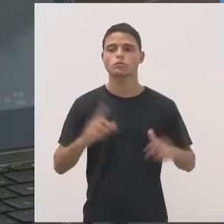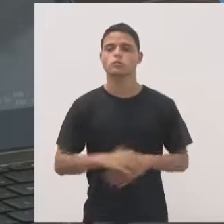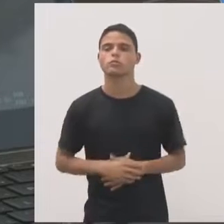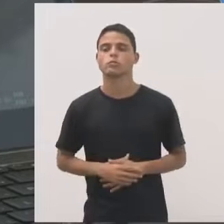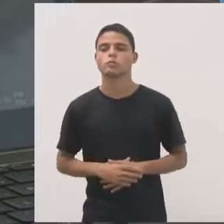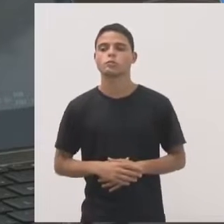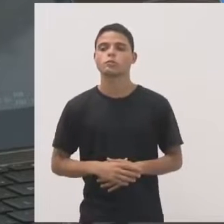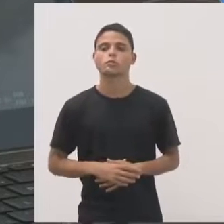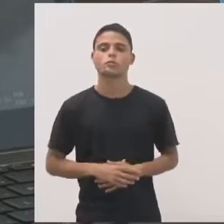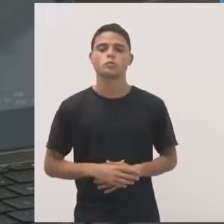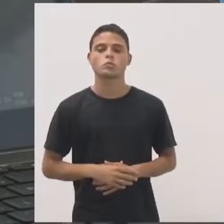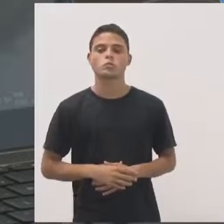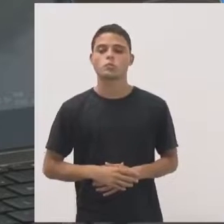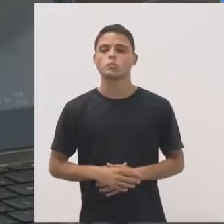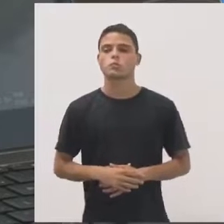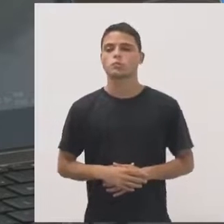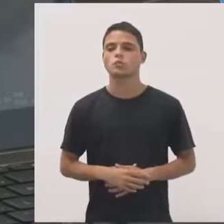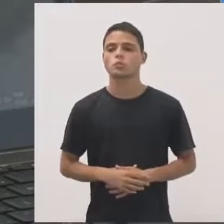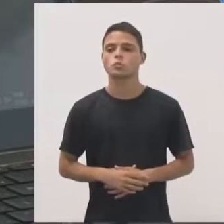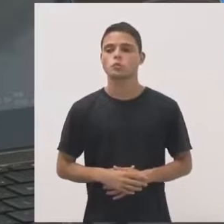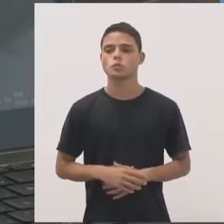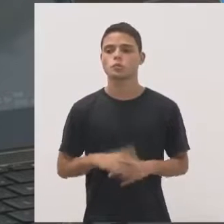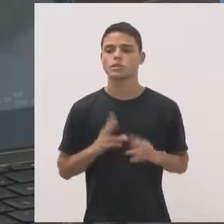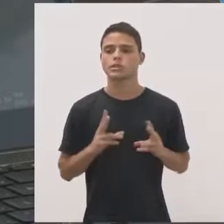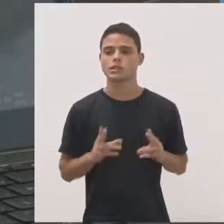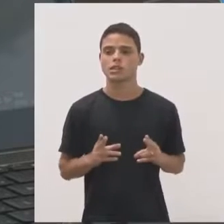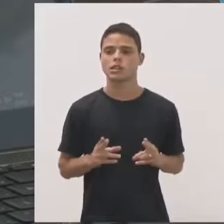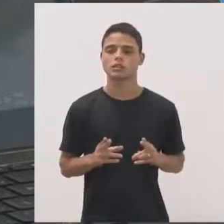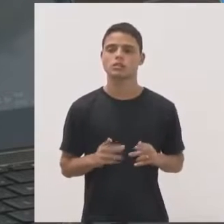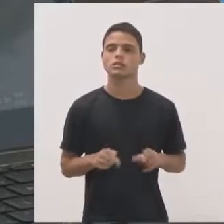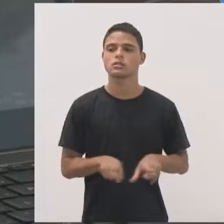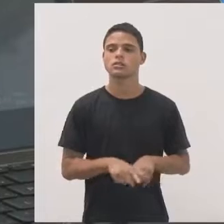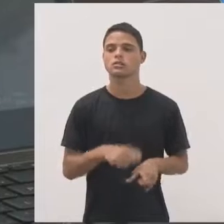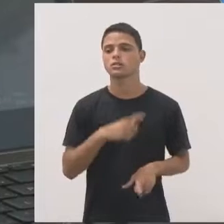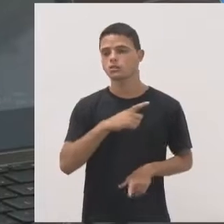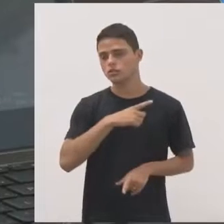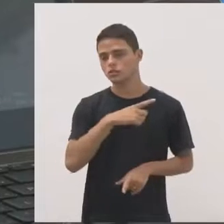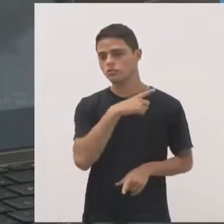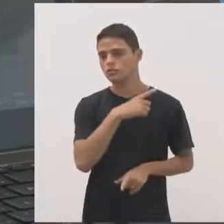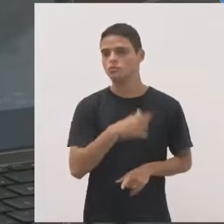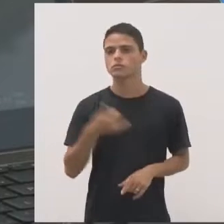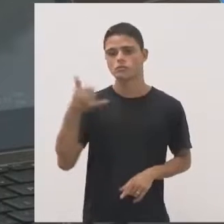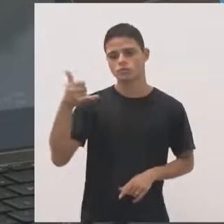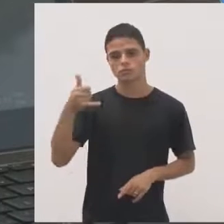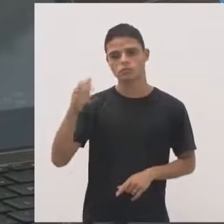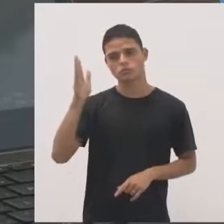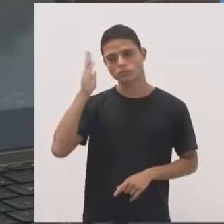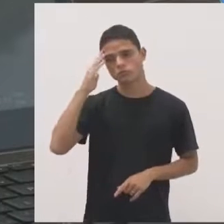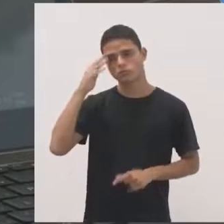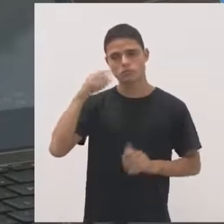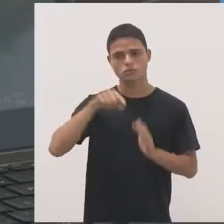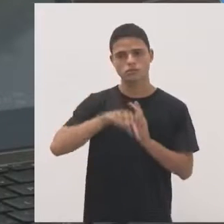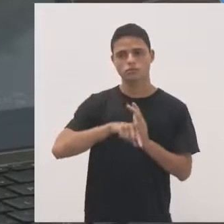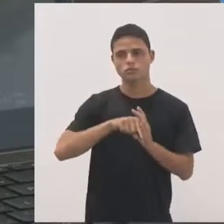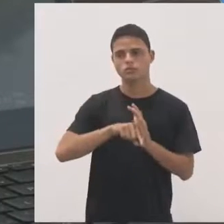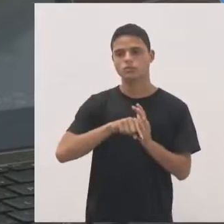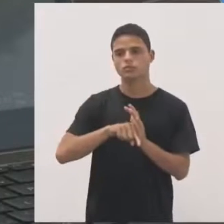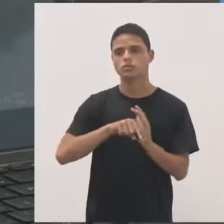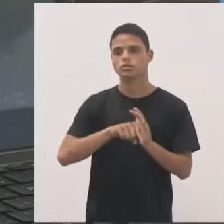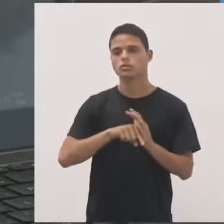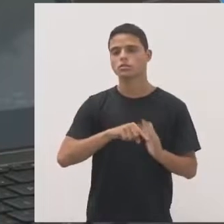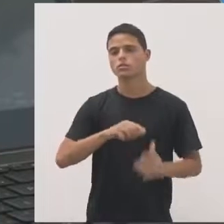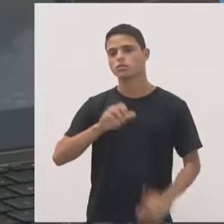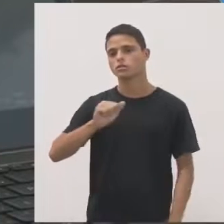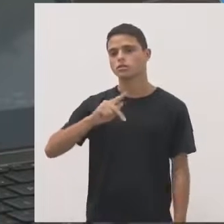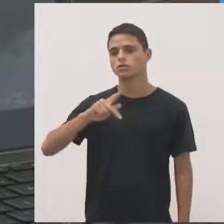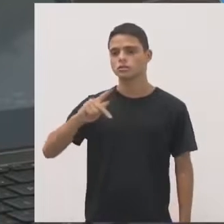vocês, tá bom? É como se fosse aquela central de aplicativos que tem no celular. Isso, que nem tem na Play Store e na Apple Store, no